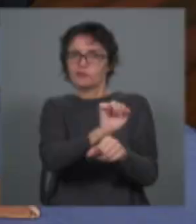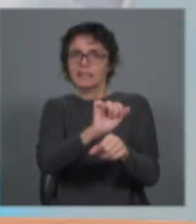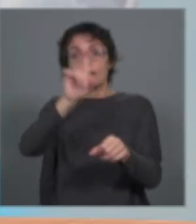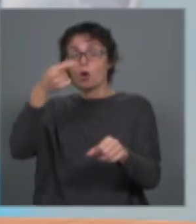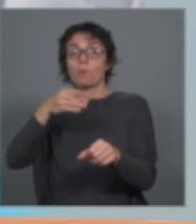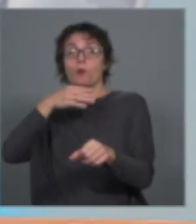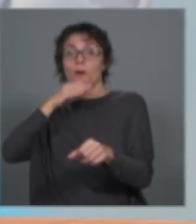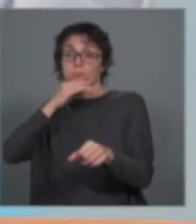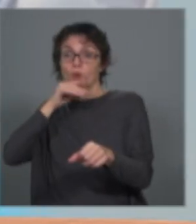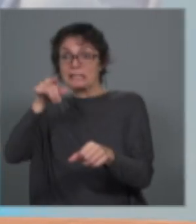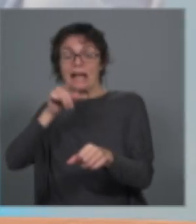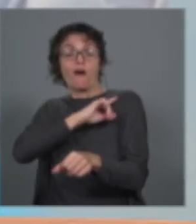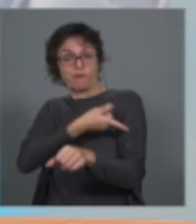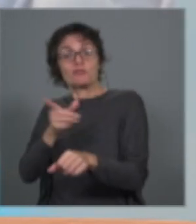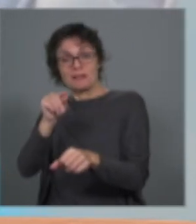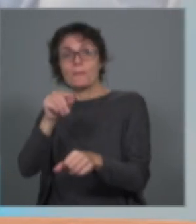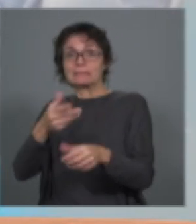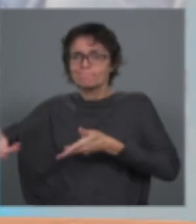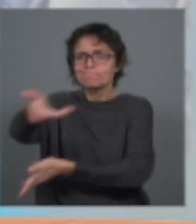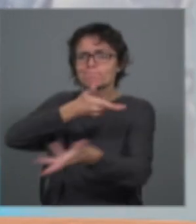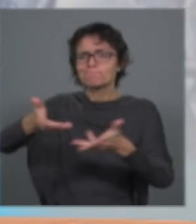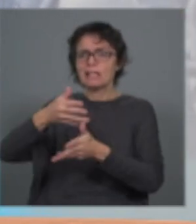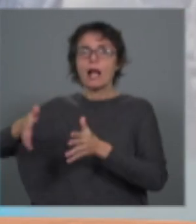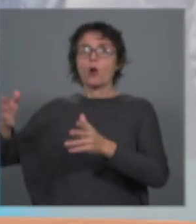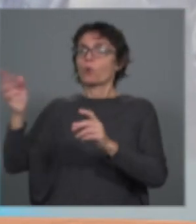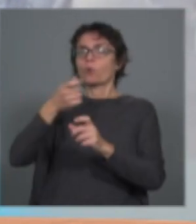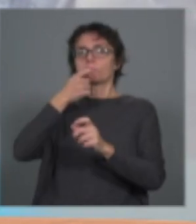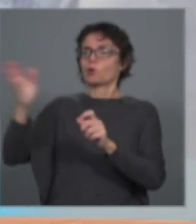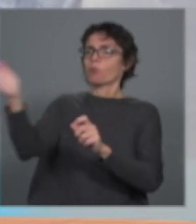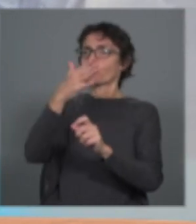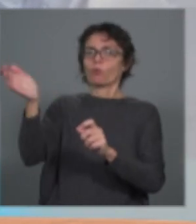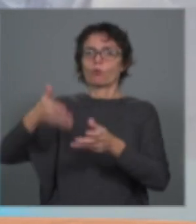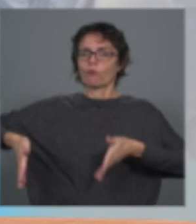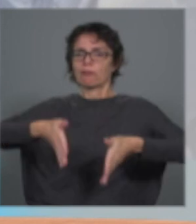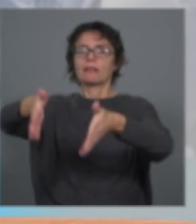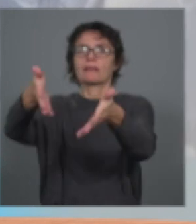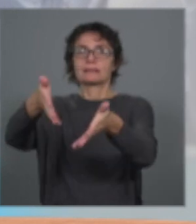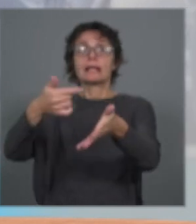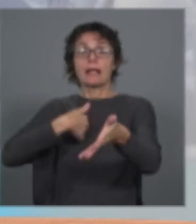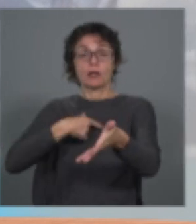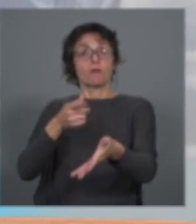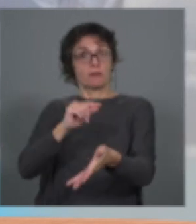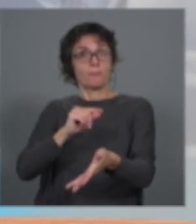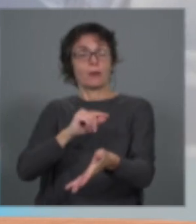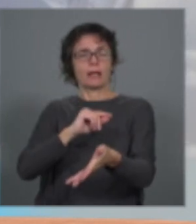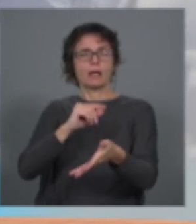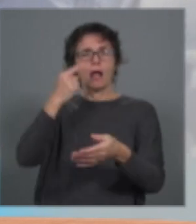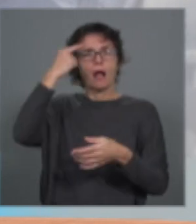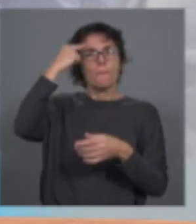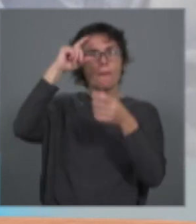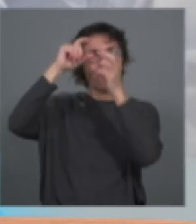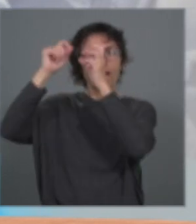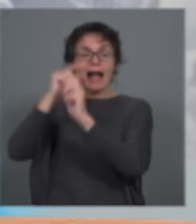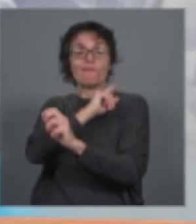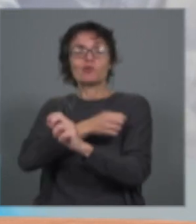controlar o trânsito, e eu tive a força de raciocínio suficiente para sair por Alfragide, andar